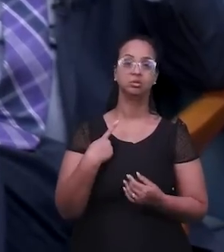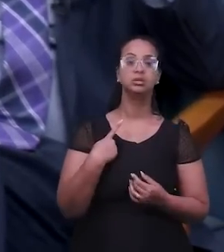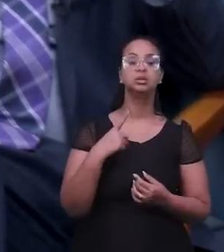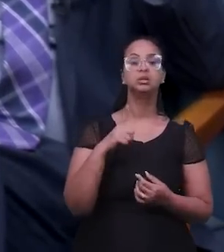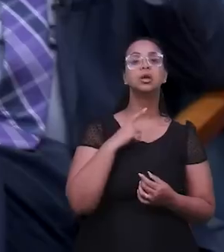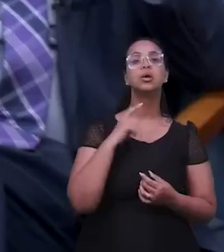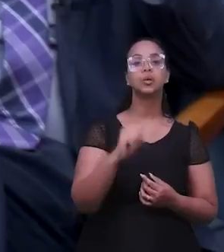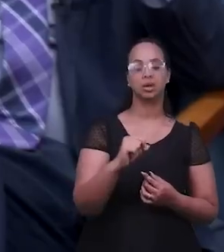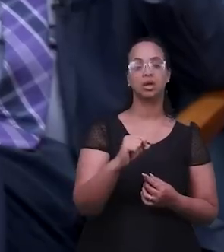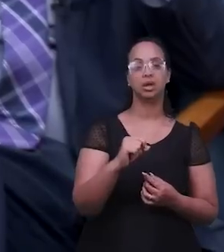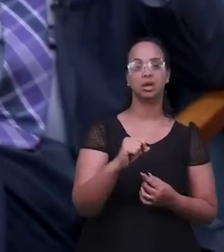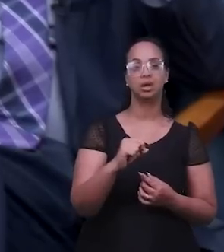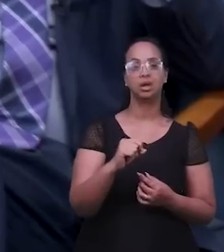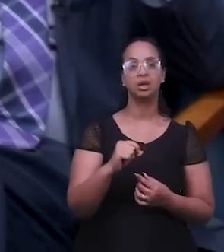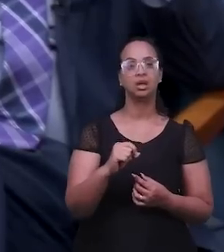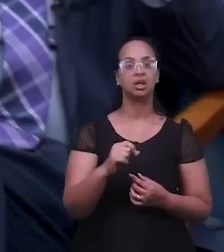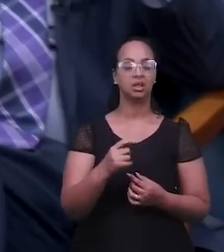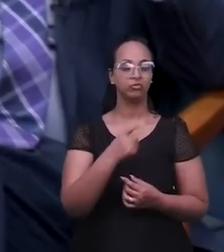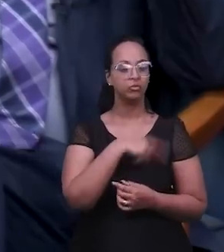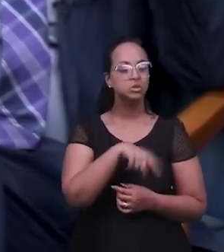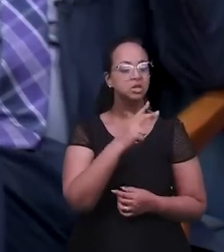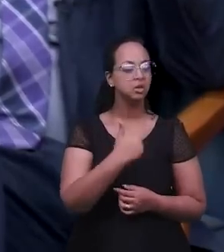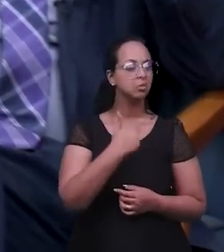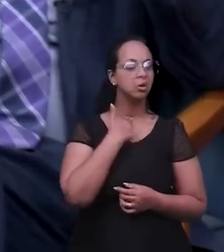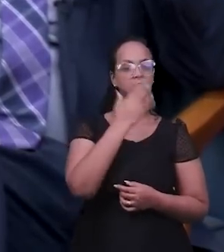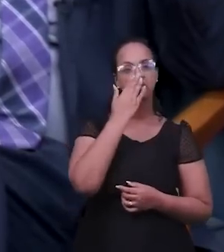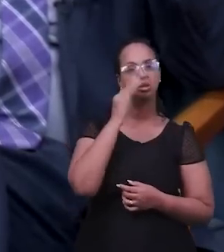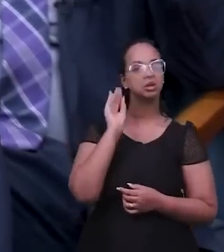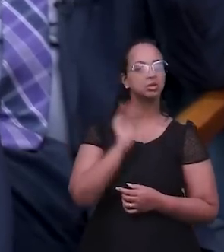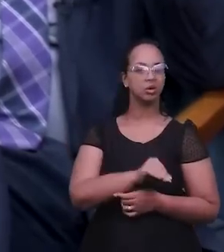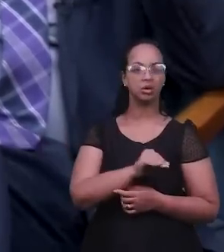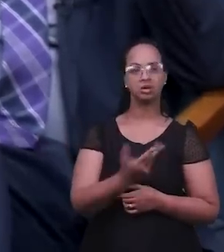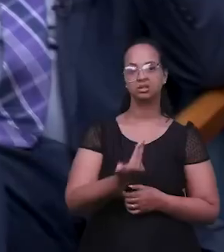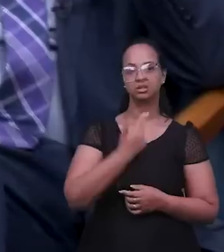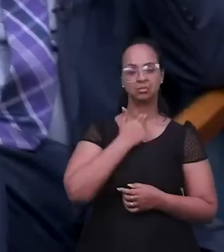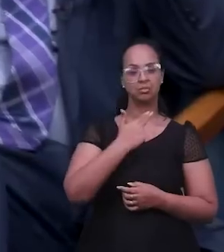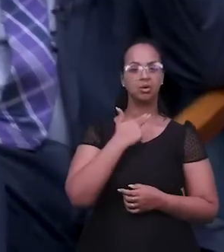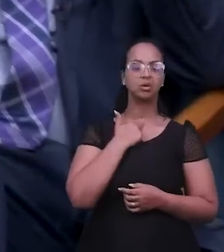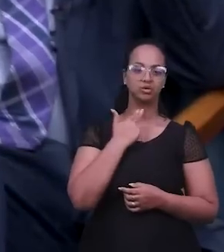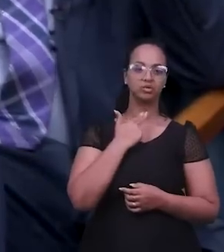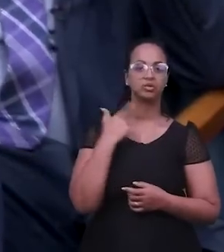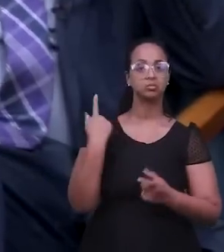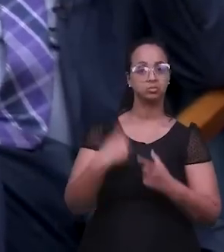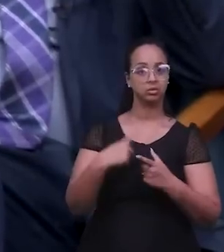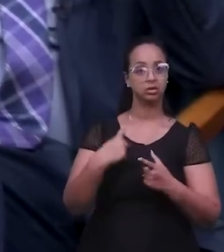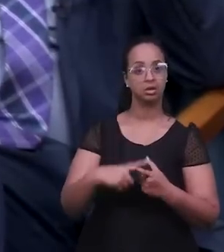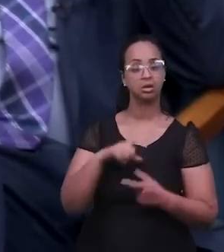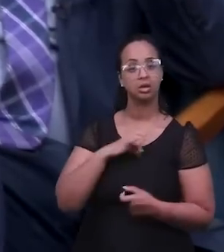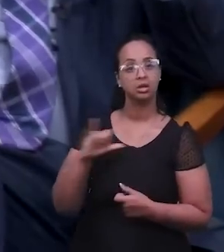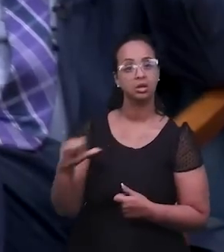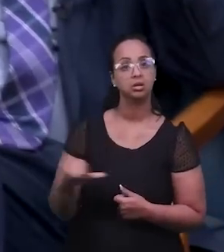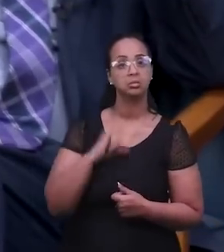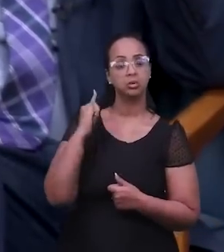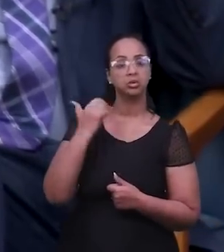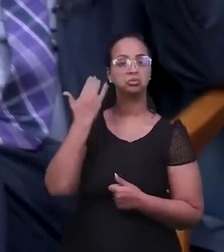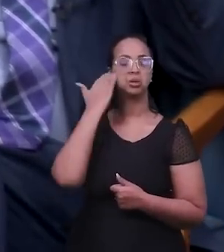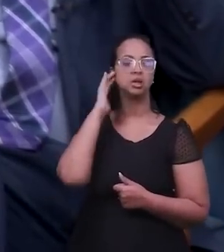pastor Timóteo tinha recebido. Então, não despreze, essa colocação é de